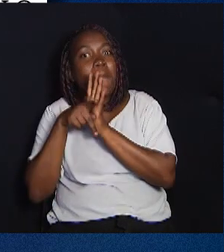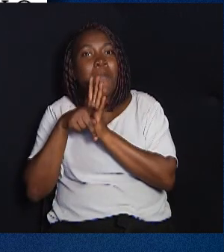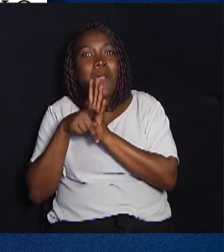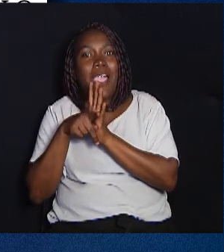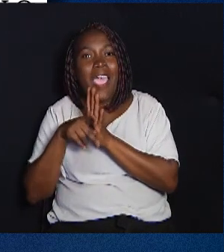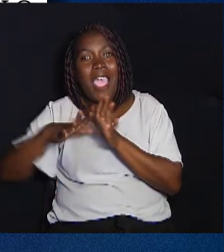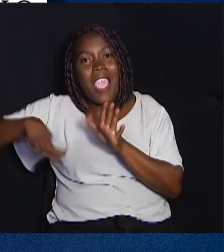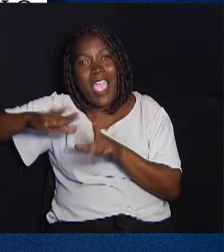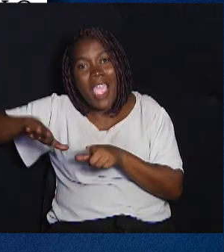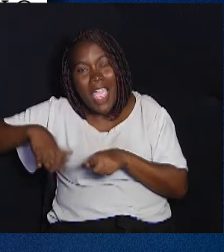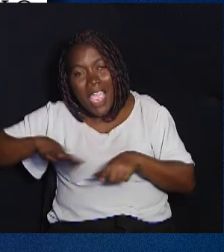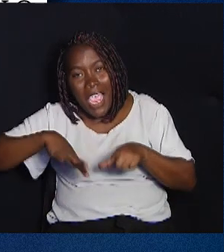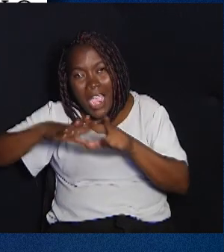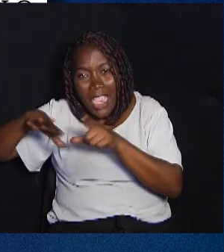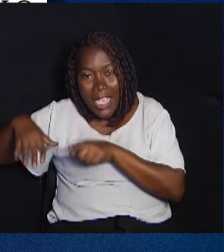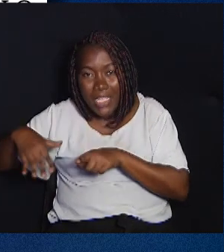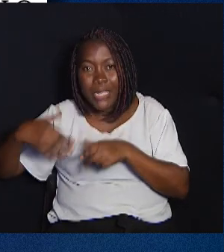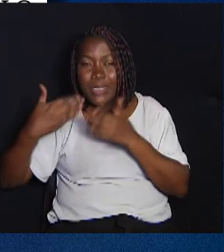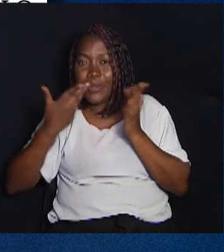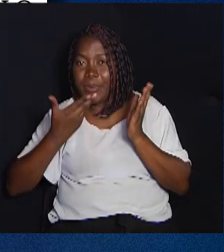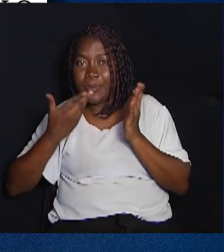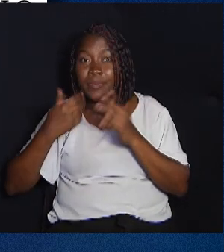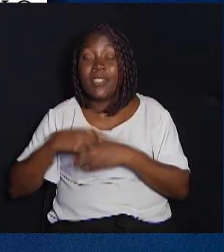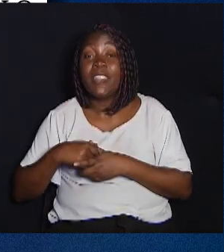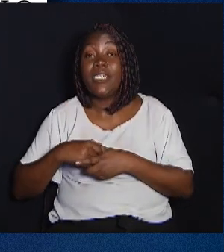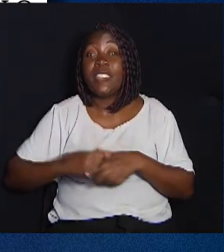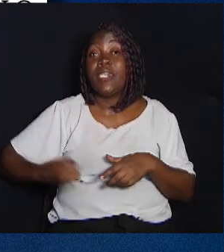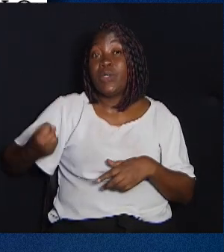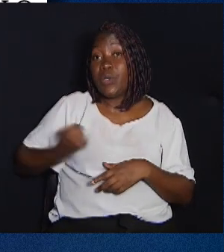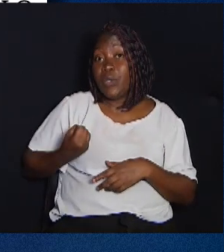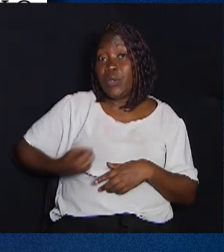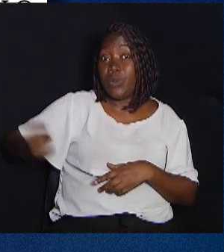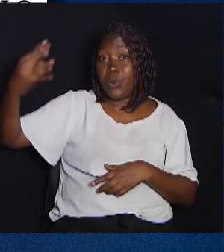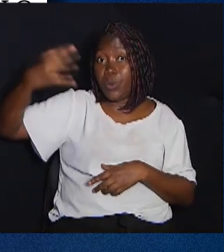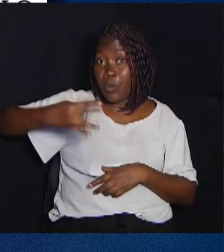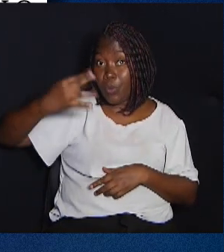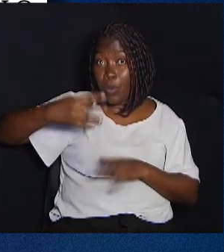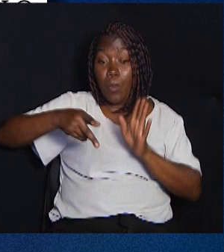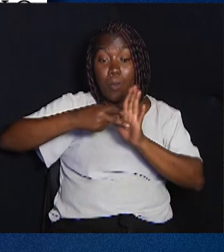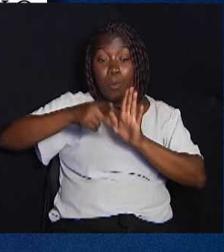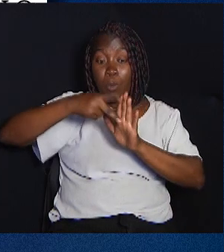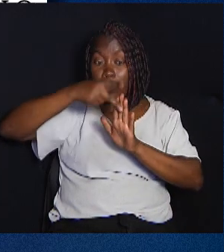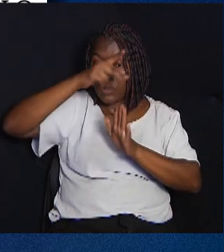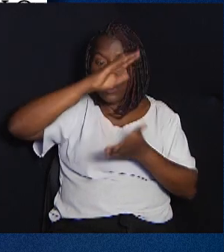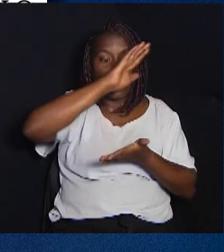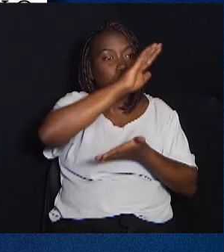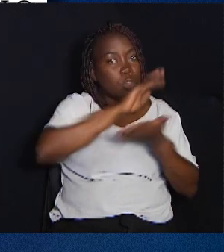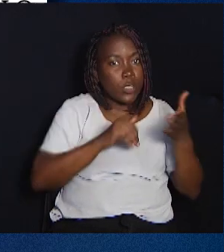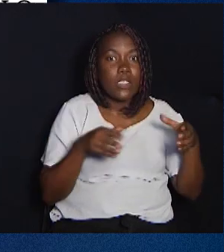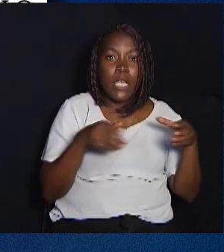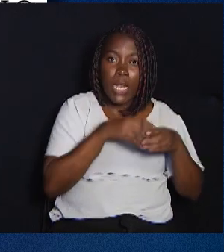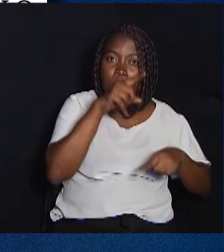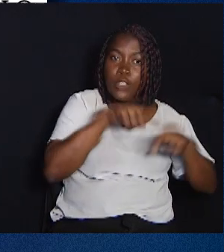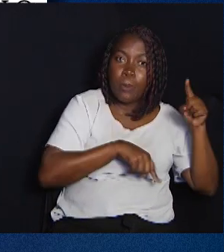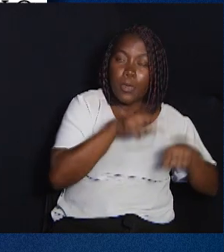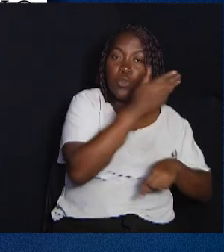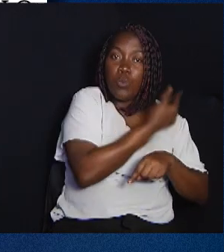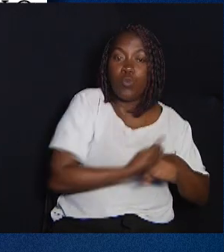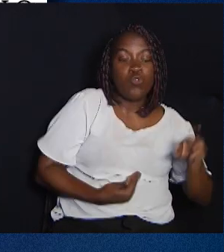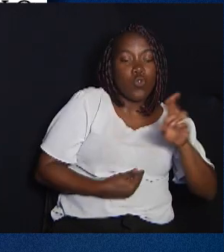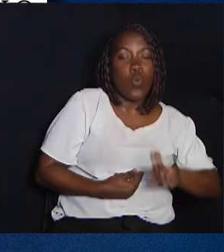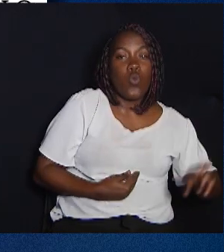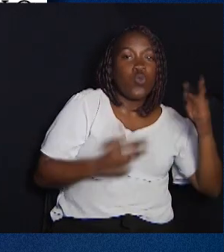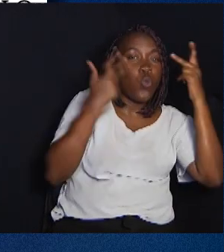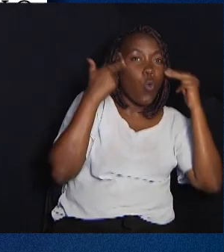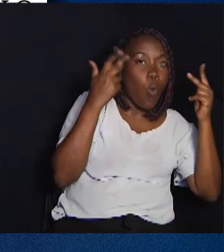área de propriedade da Prefeitura Municipal de Campinas e o item quatro o projeto que desincorpora da classe de bens públicos de